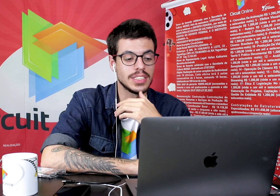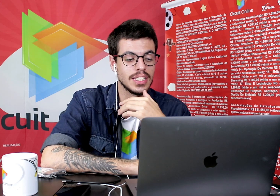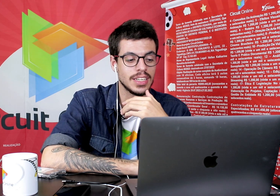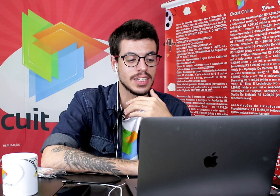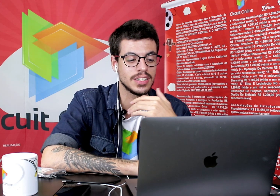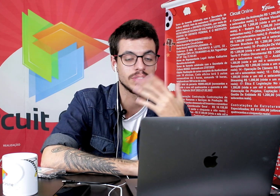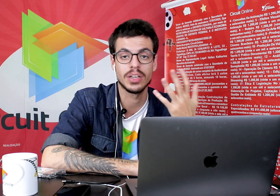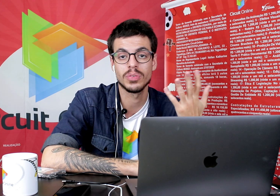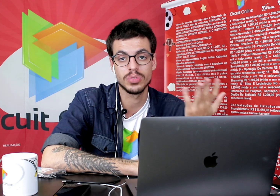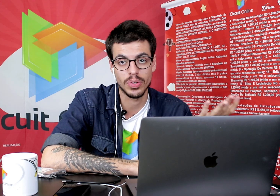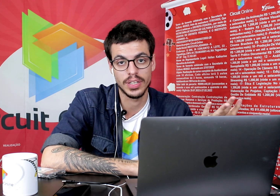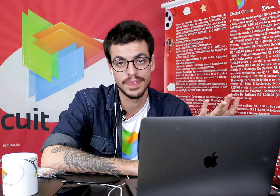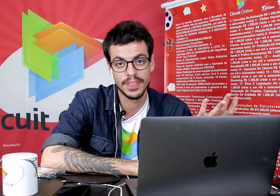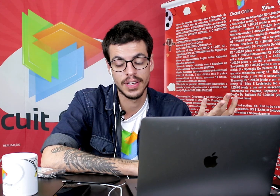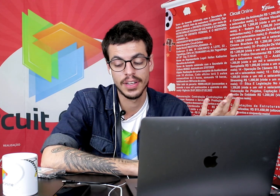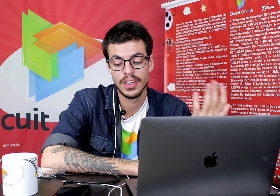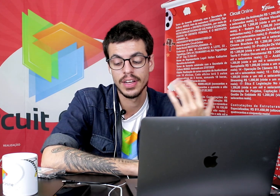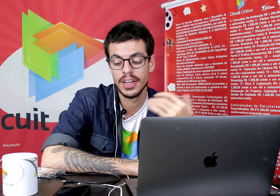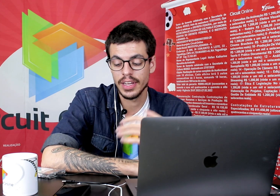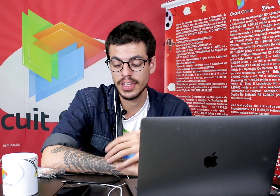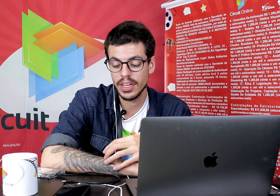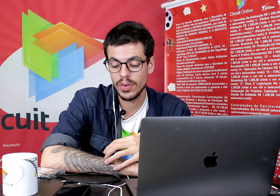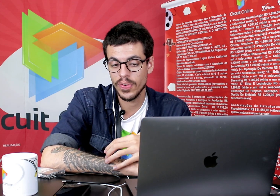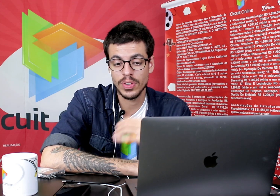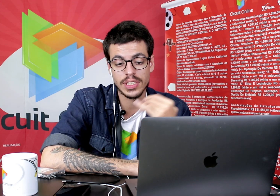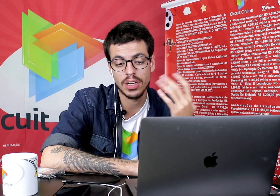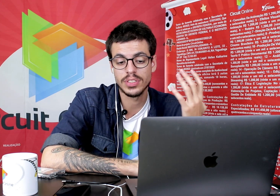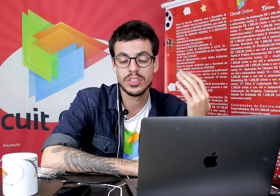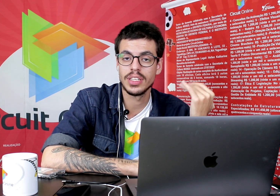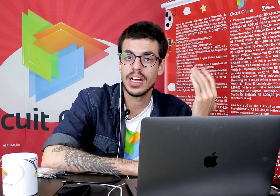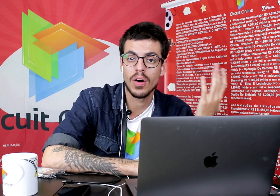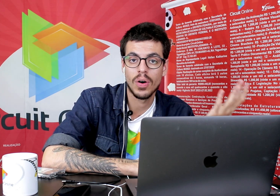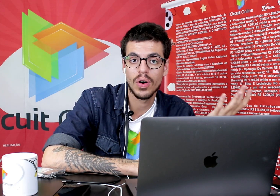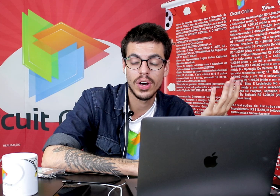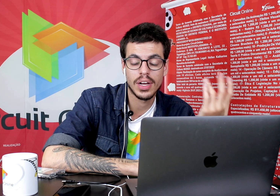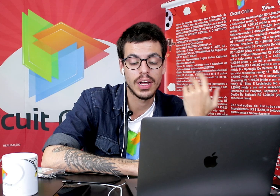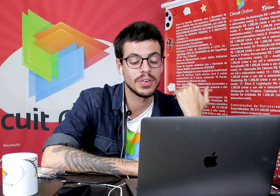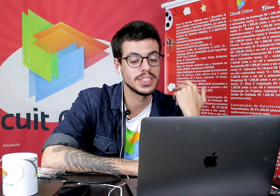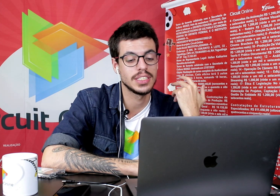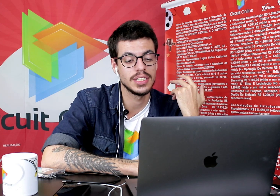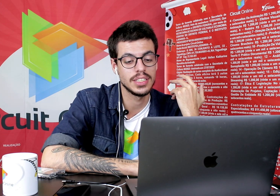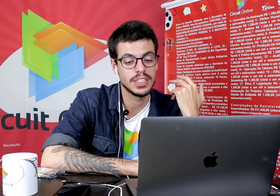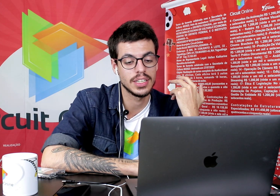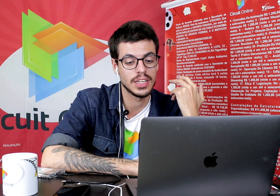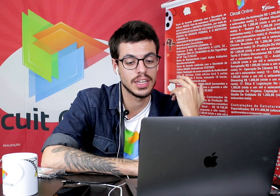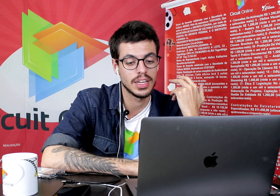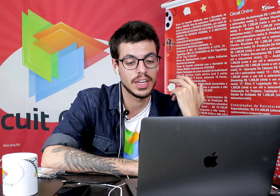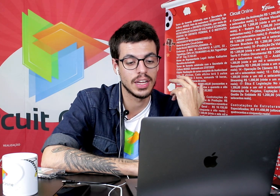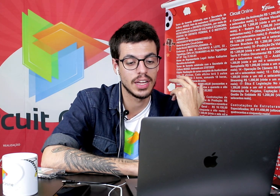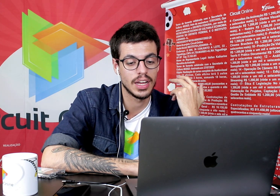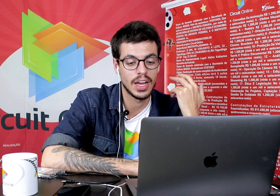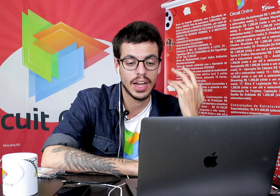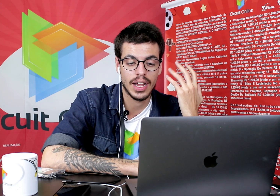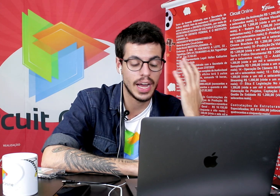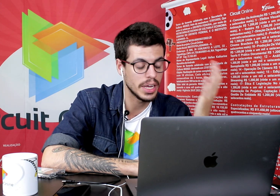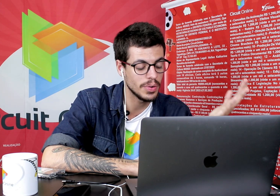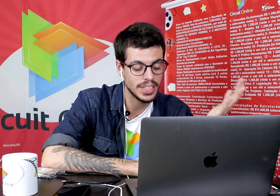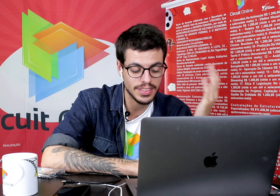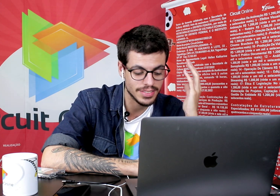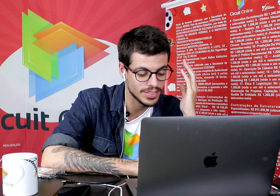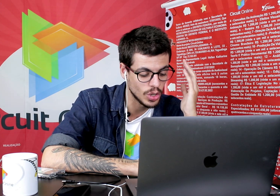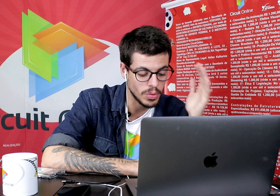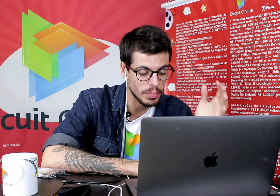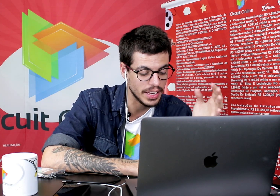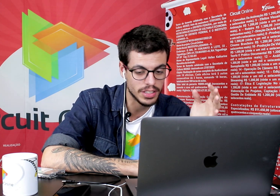que você não tem controle. Então, é coisa que aconteceu ali na hora, é coisa que caiu